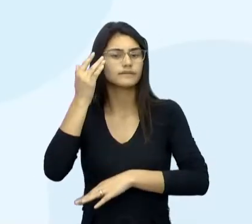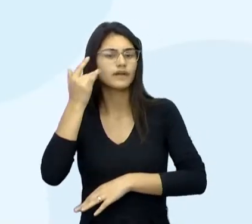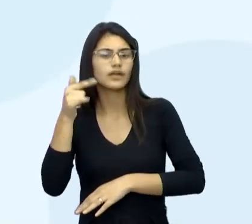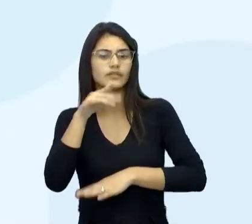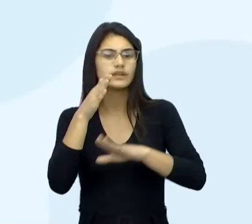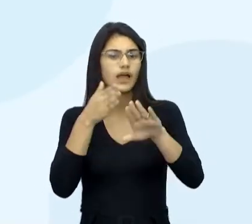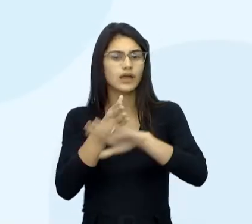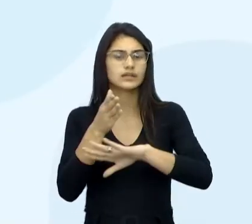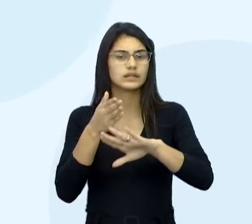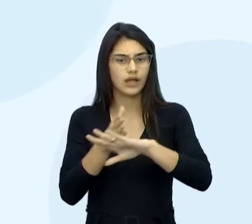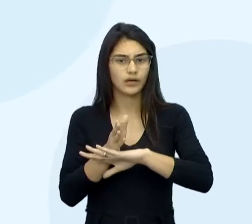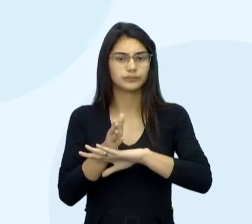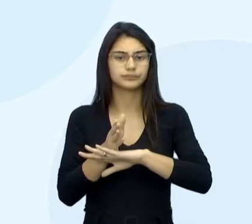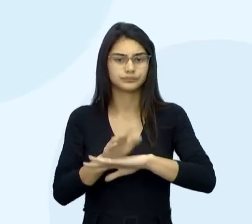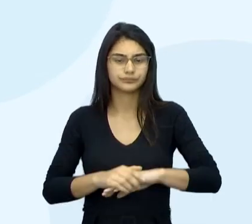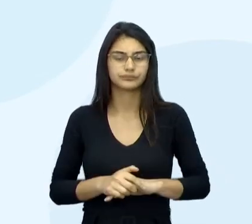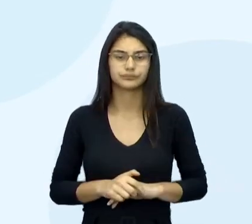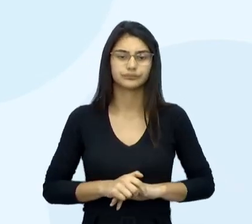você acessar.